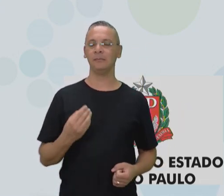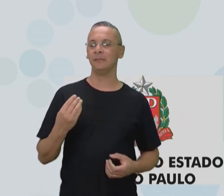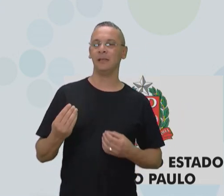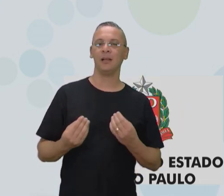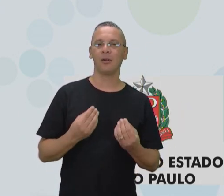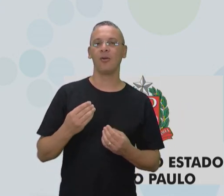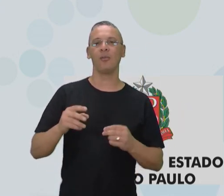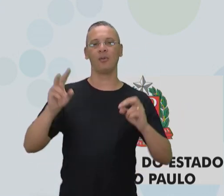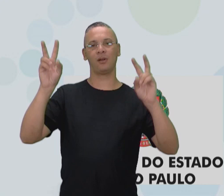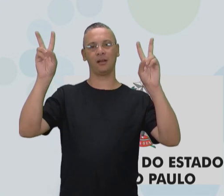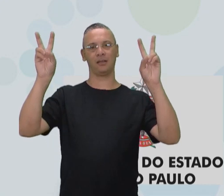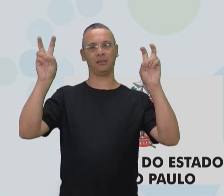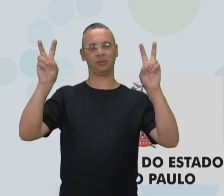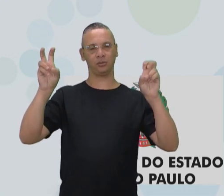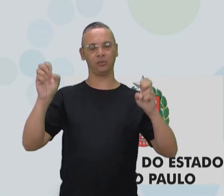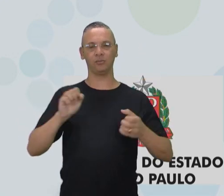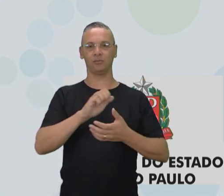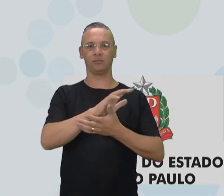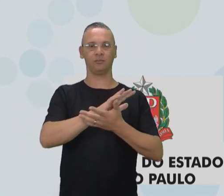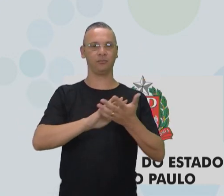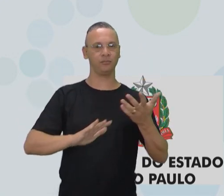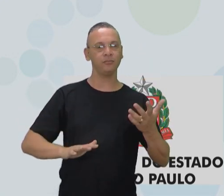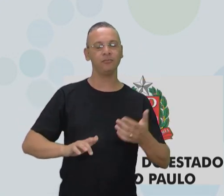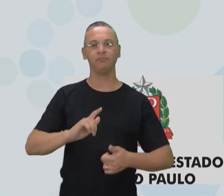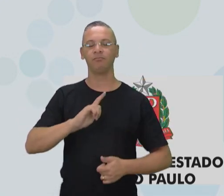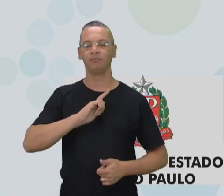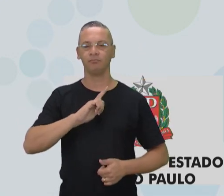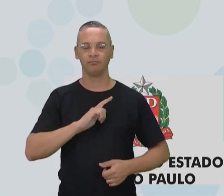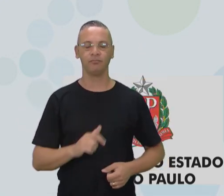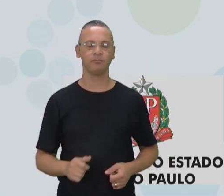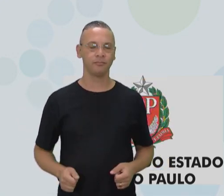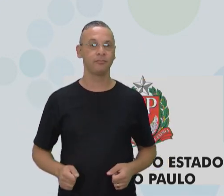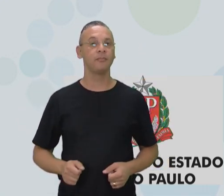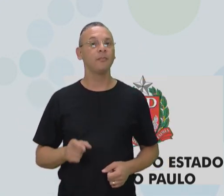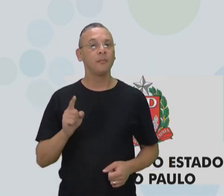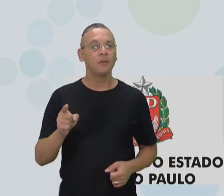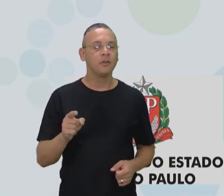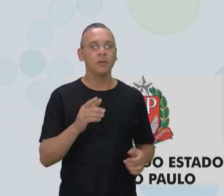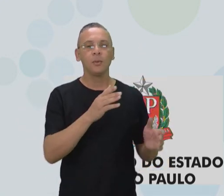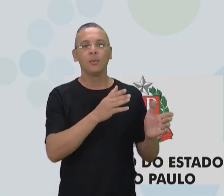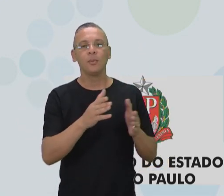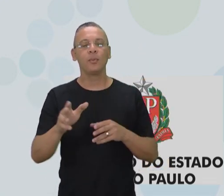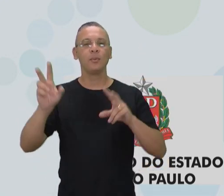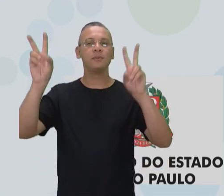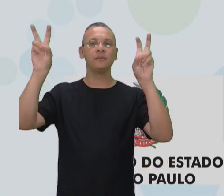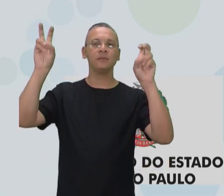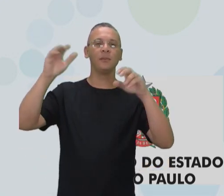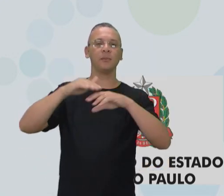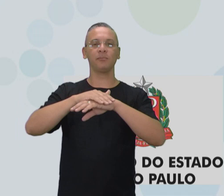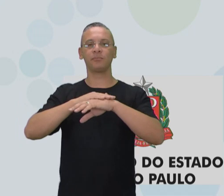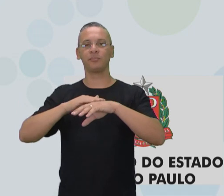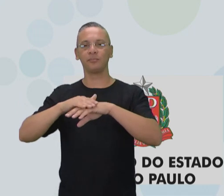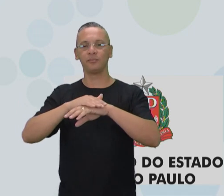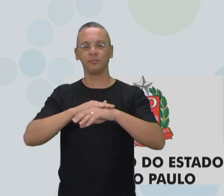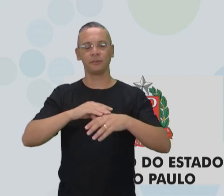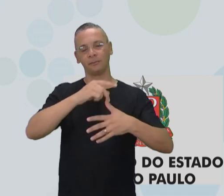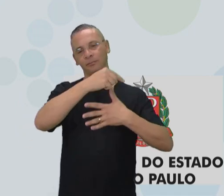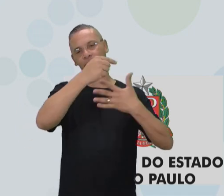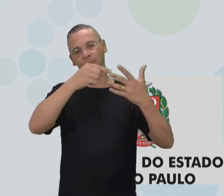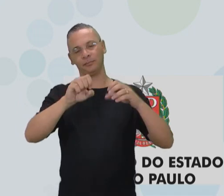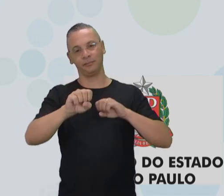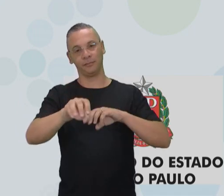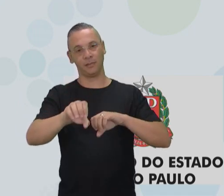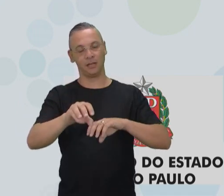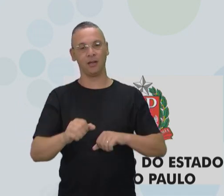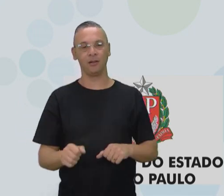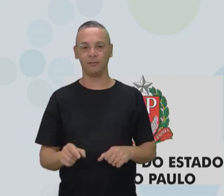será o assunto dessa nova atividade, porque a gente vai discorrer aqui durante essas aulas, tá? E